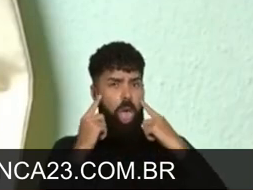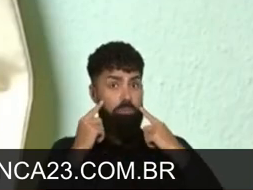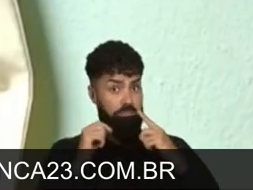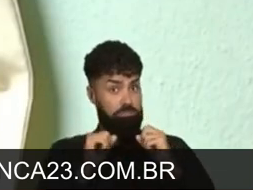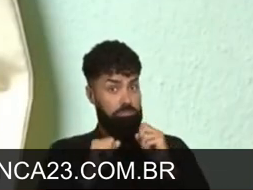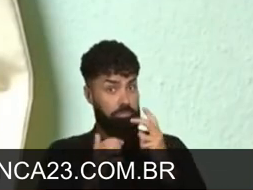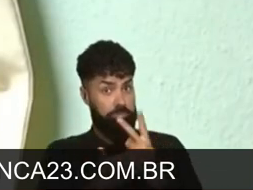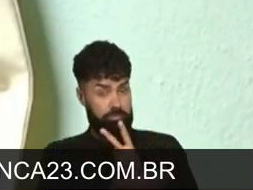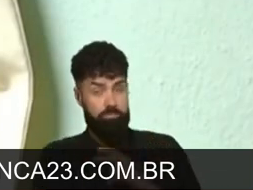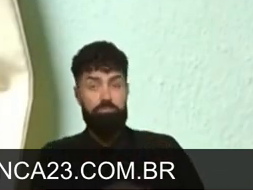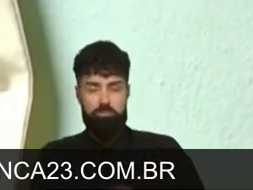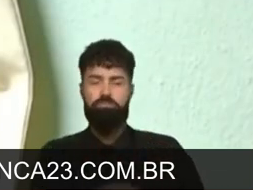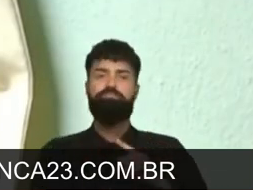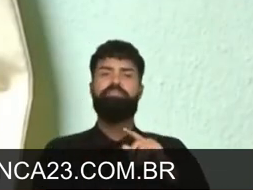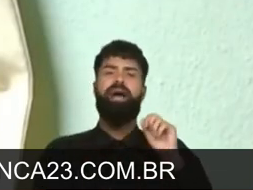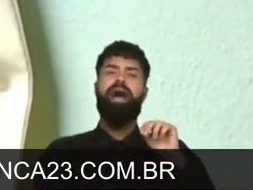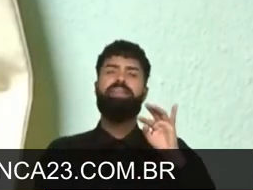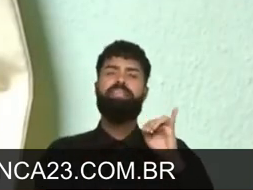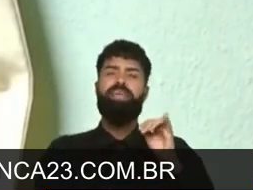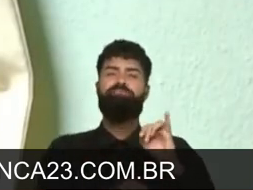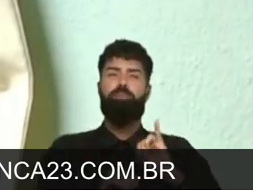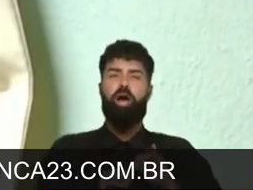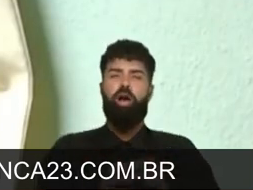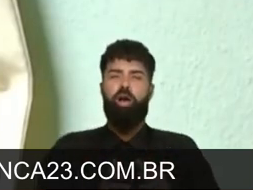os anti-inflamatórios, aspirina,